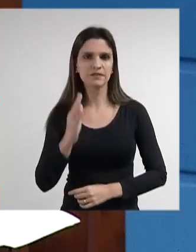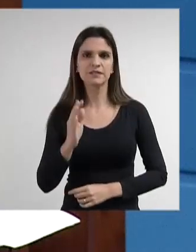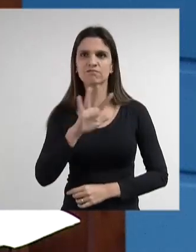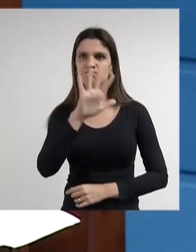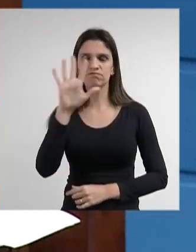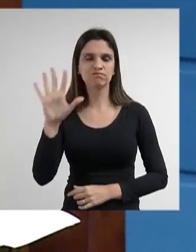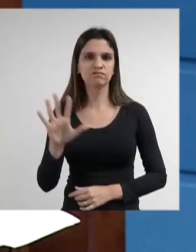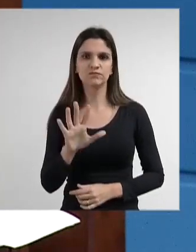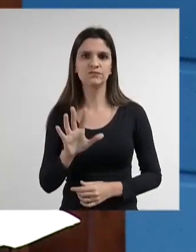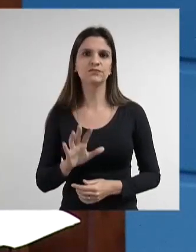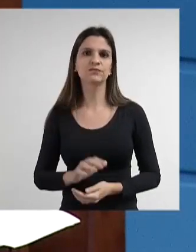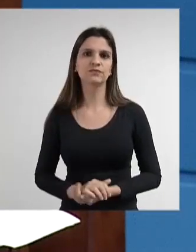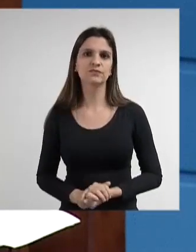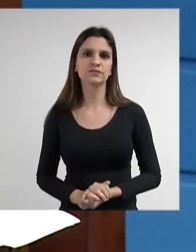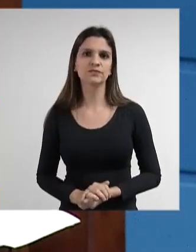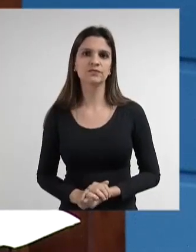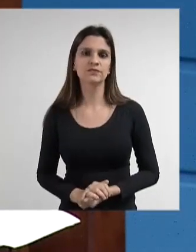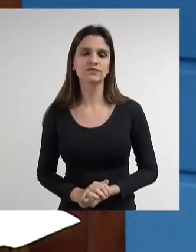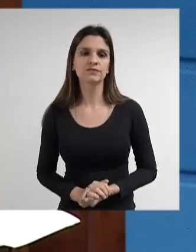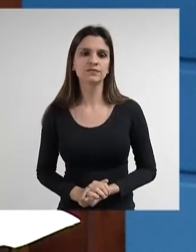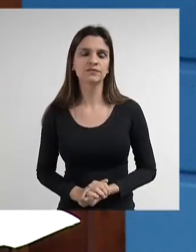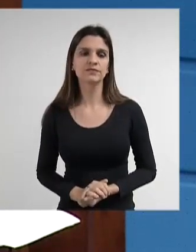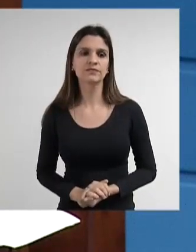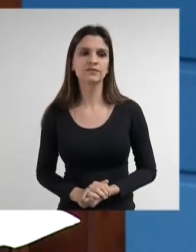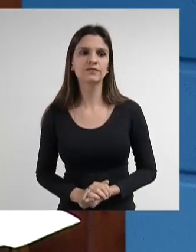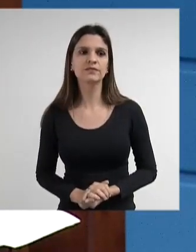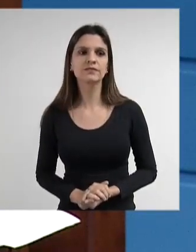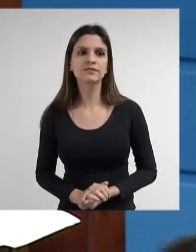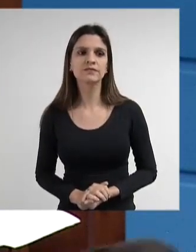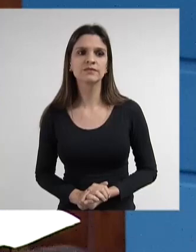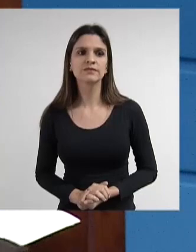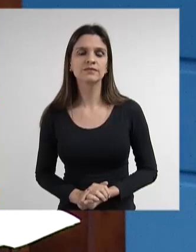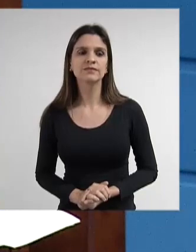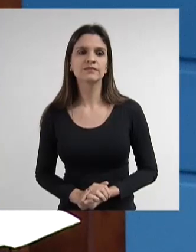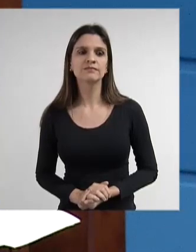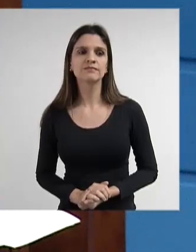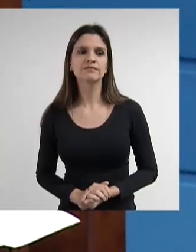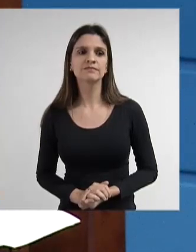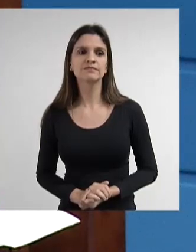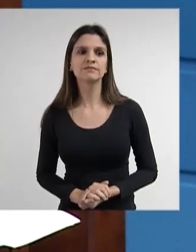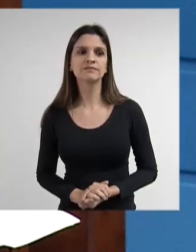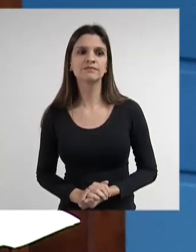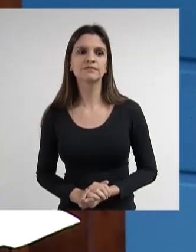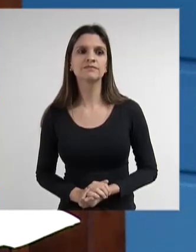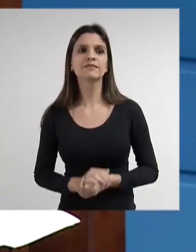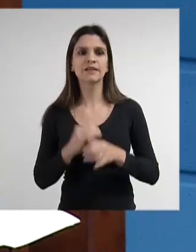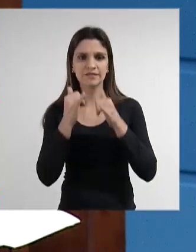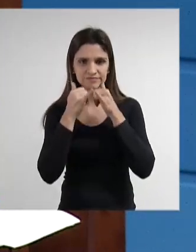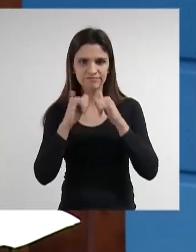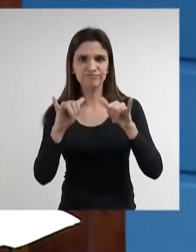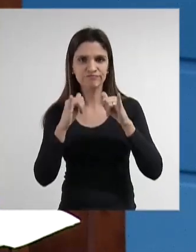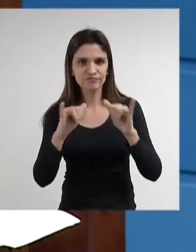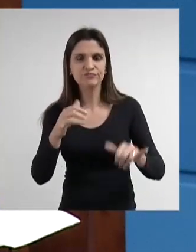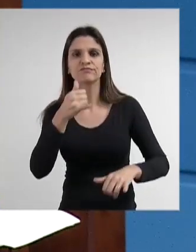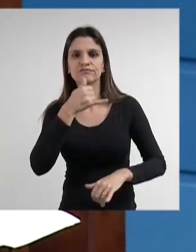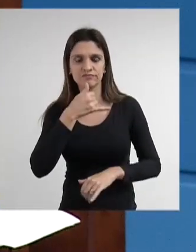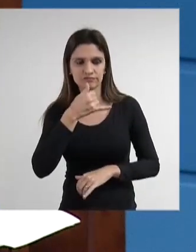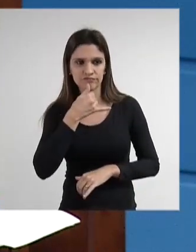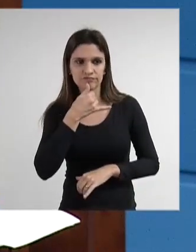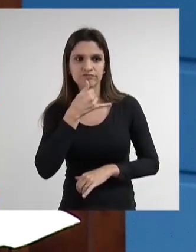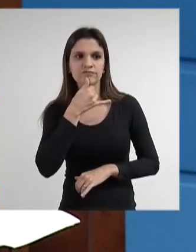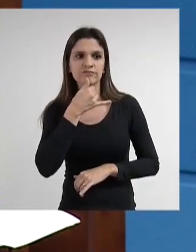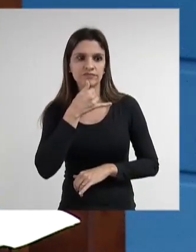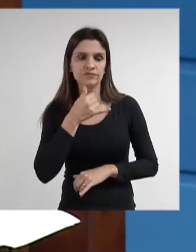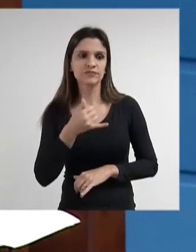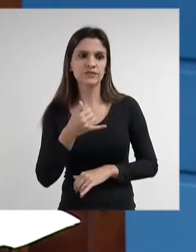né, a gente teve, infelizmente, esse anúncio triste